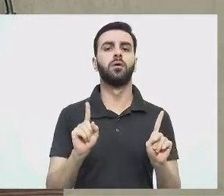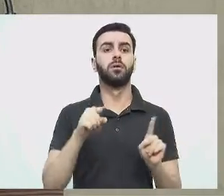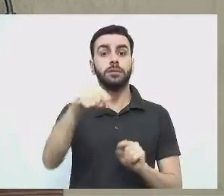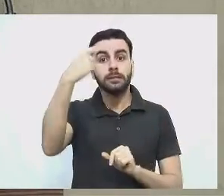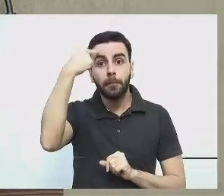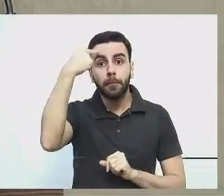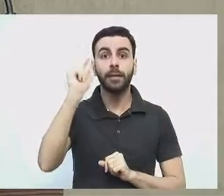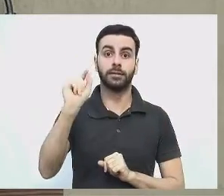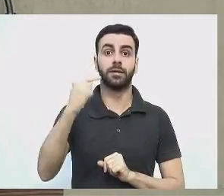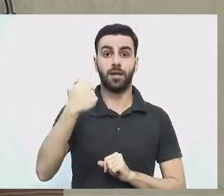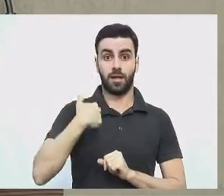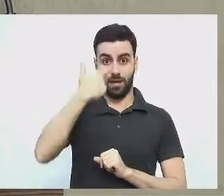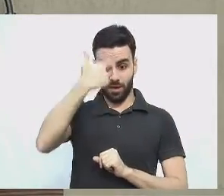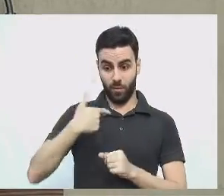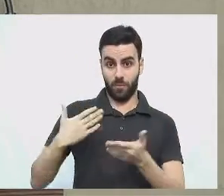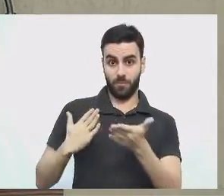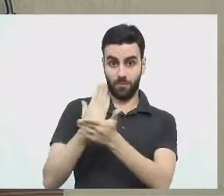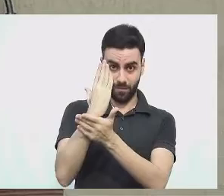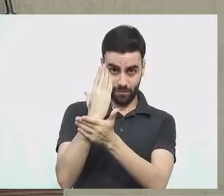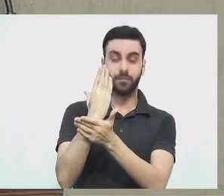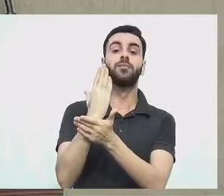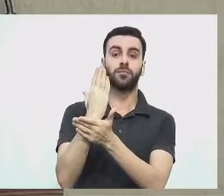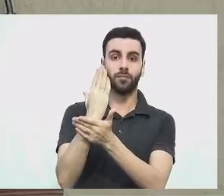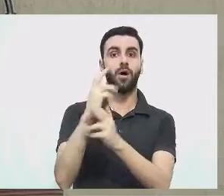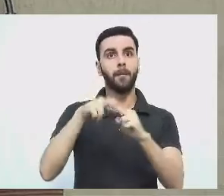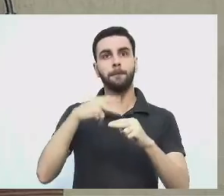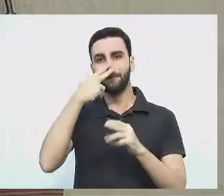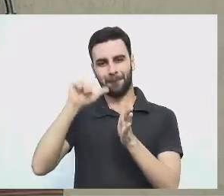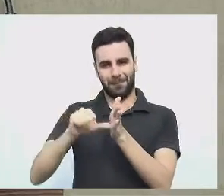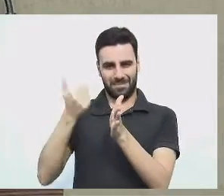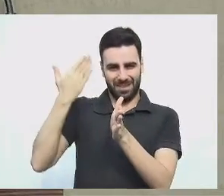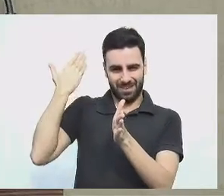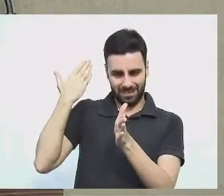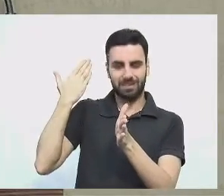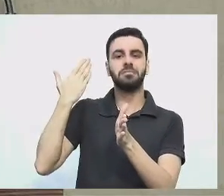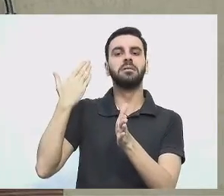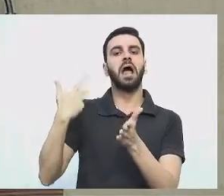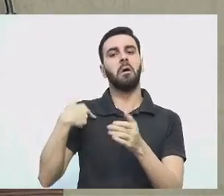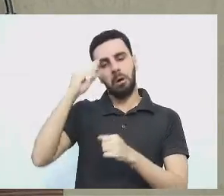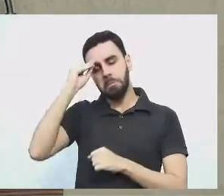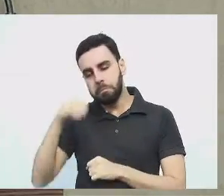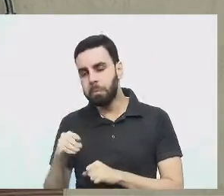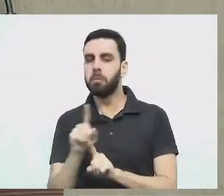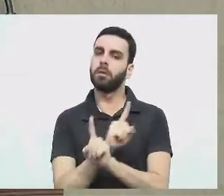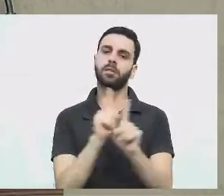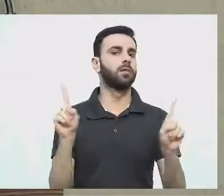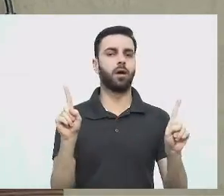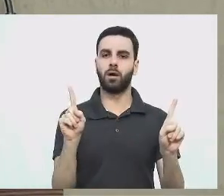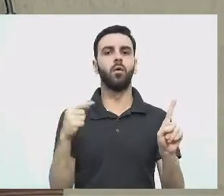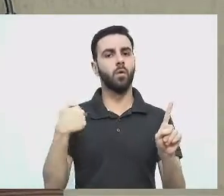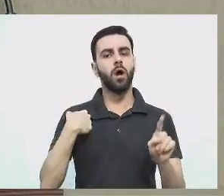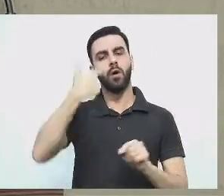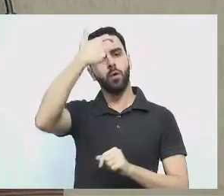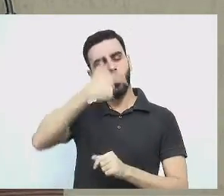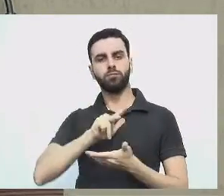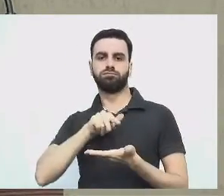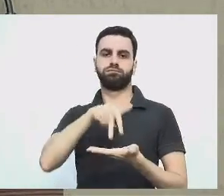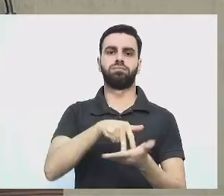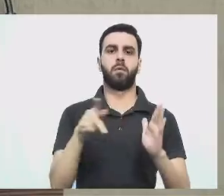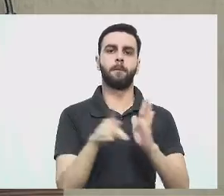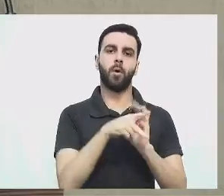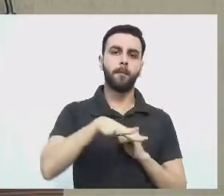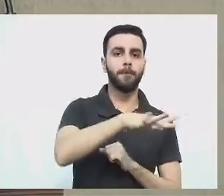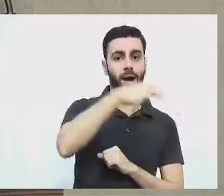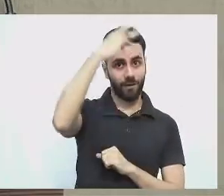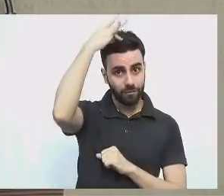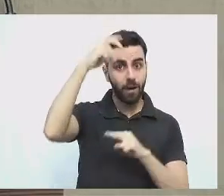acha que eu fui eleito pela primeira vez e vou desanimar, jamais. Sou o homem do bairro de Fátima,